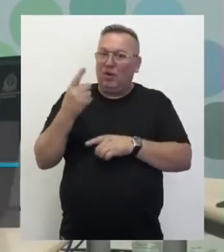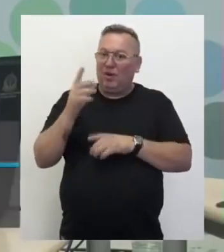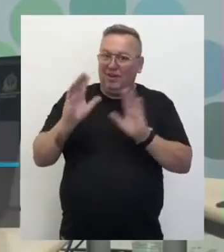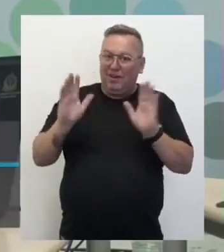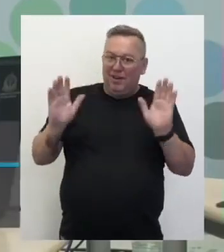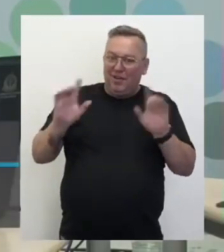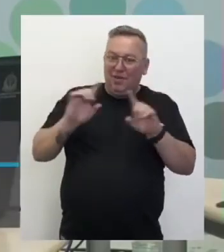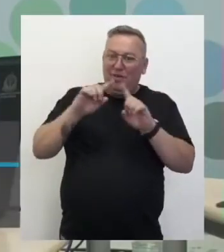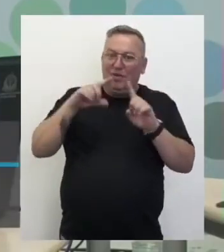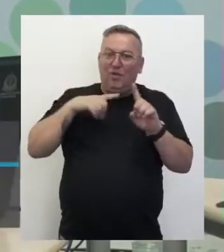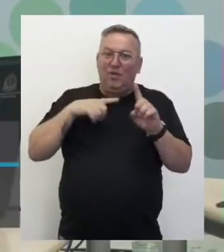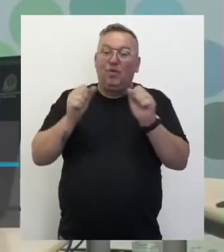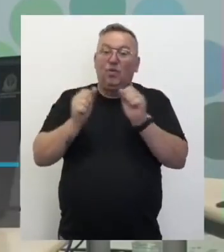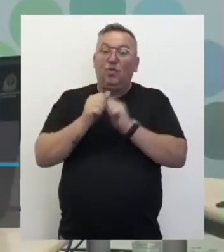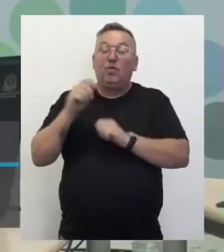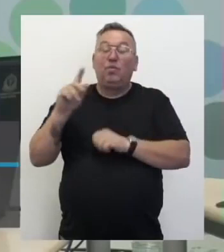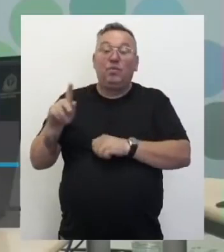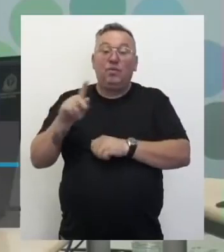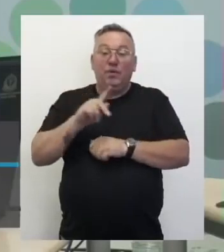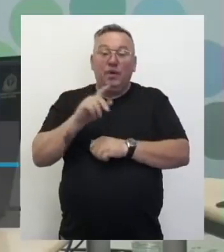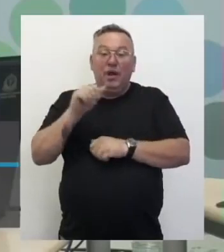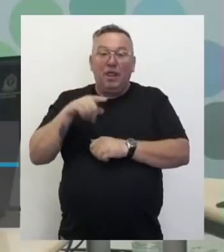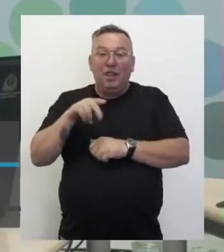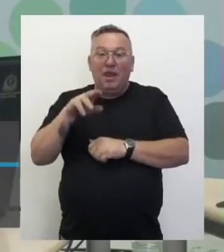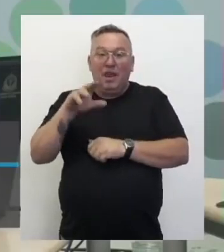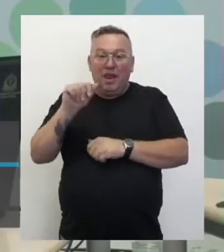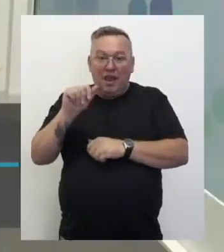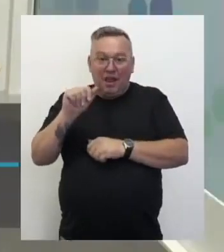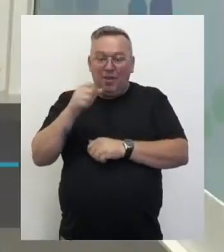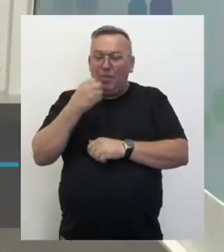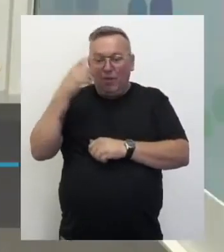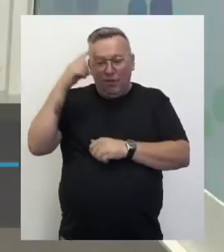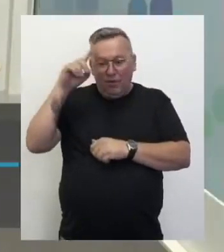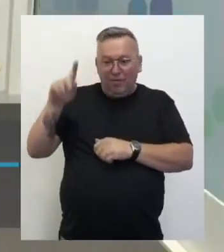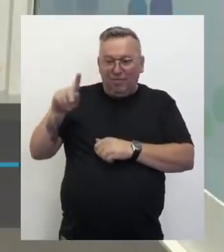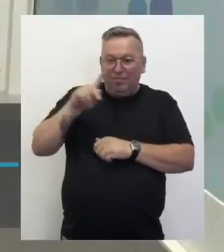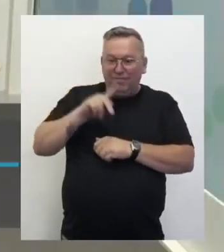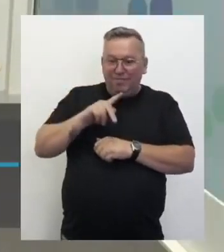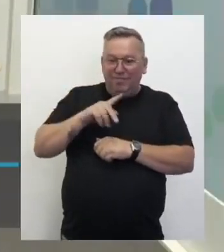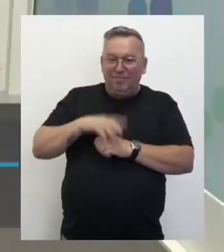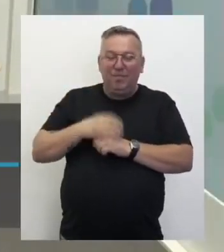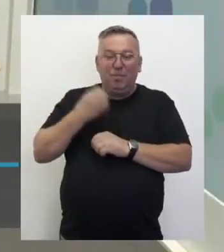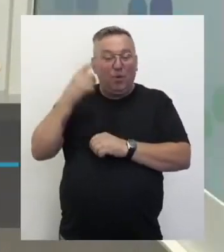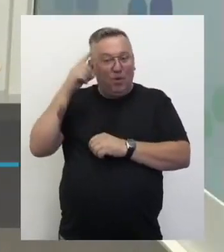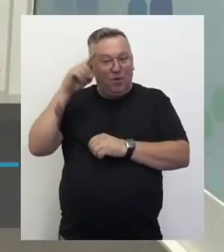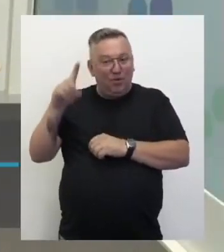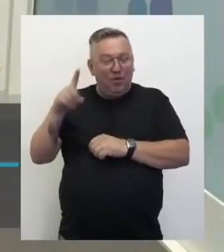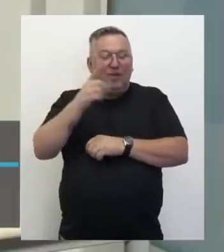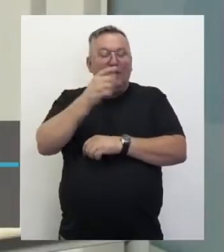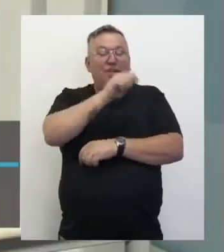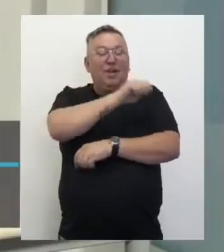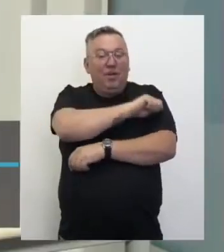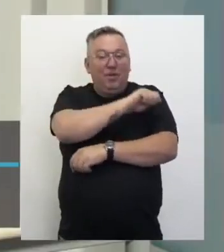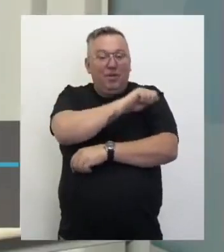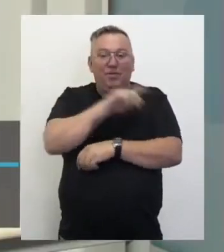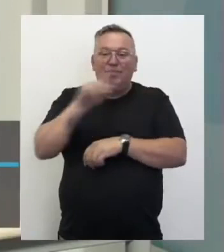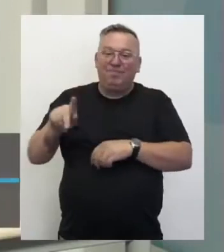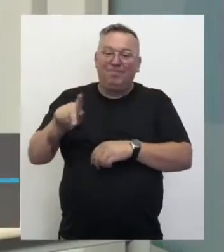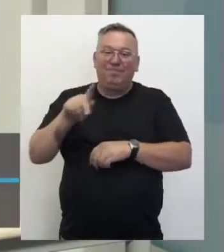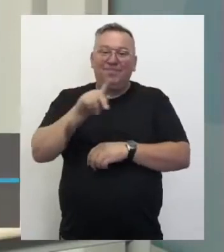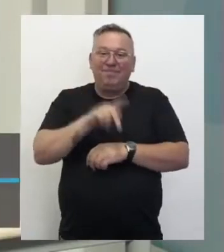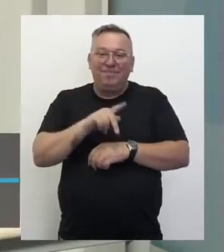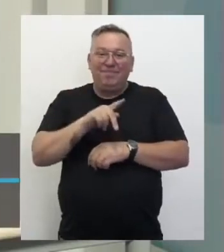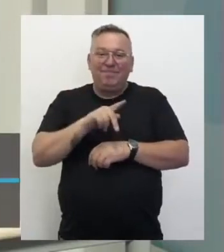essa aula, estou aqui na presença da professora Andréia. Bom dia, professora. Bom dia, professora Milene, bom dia, estudantes,